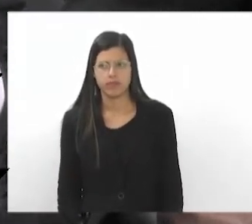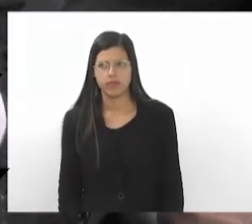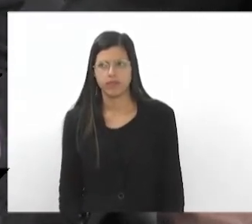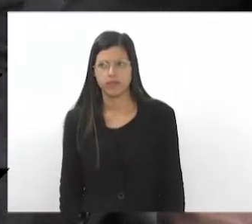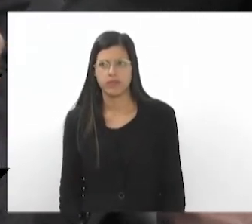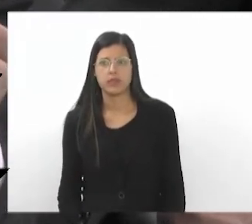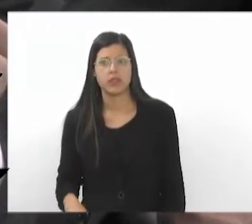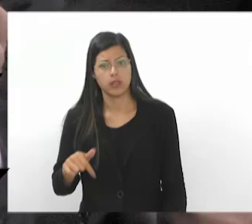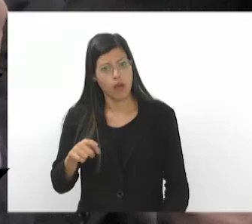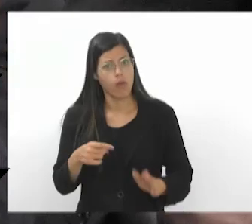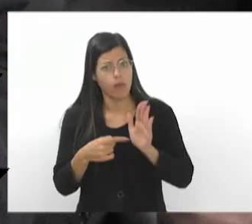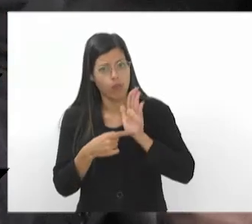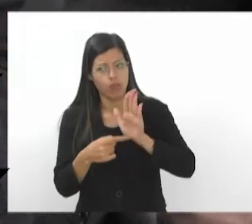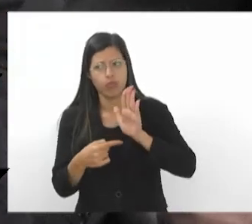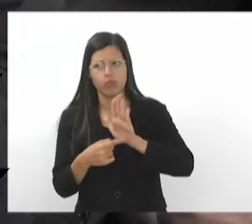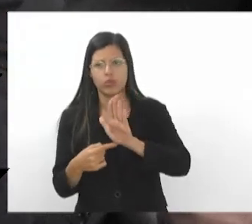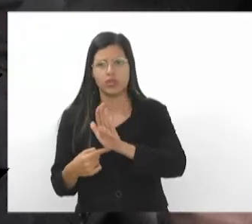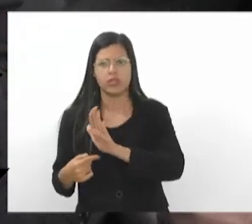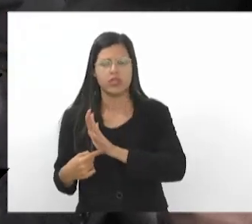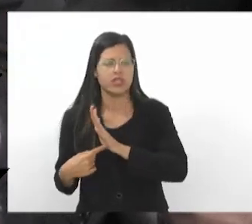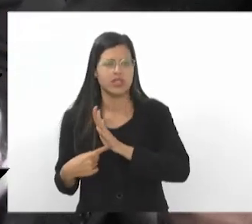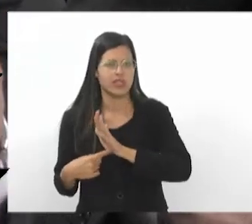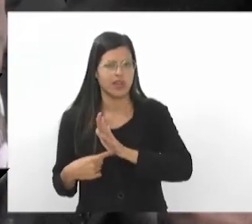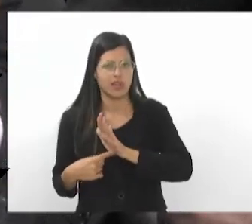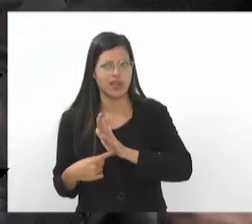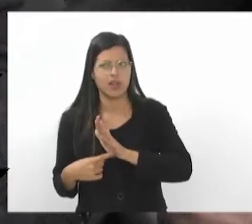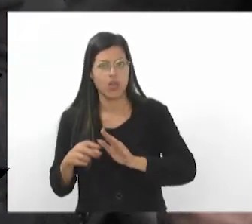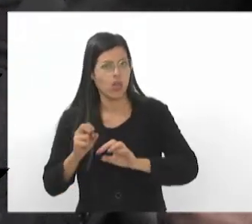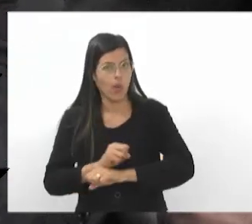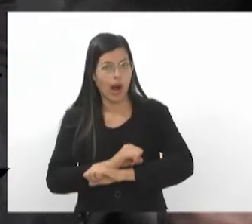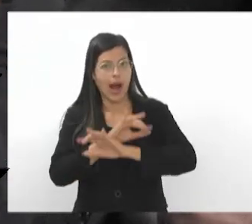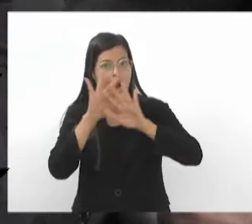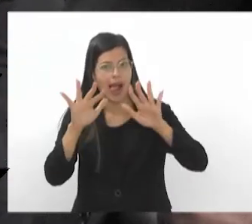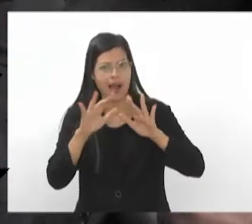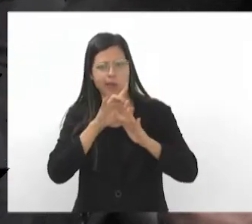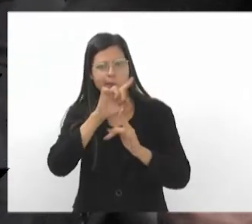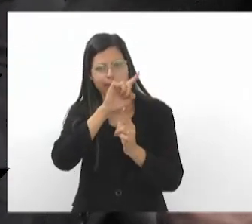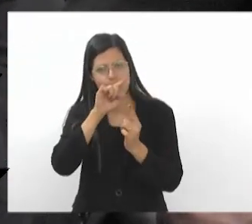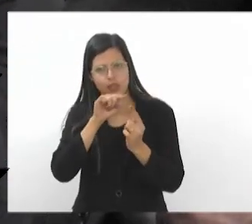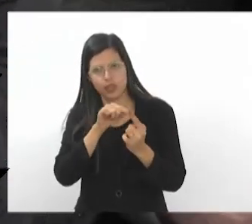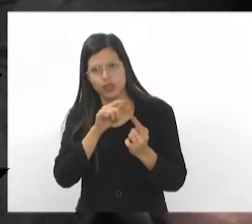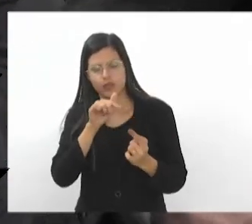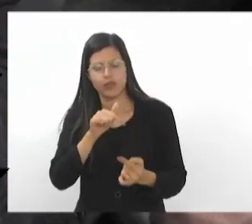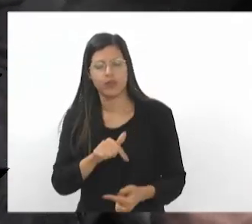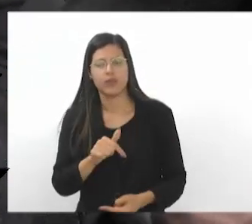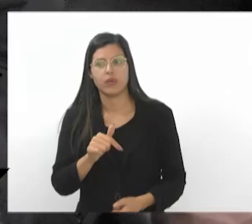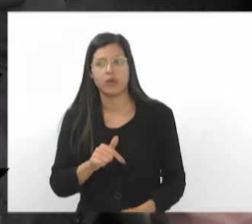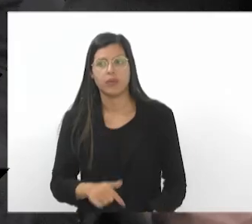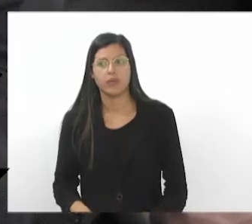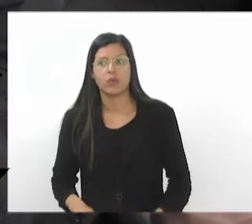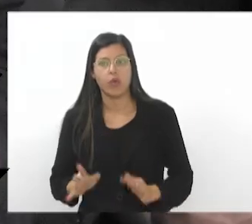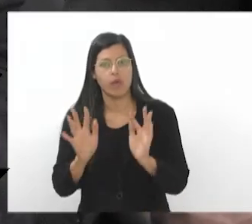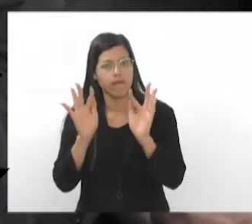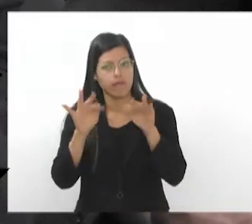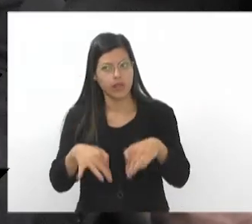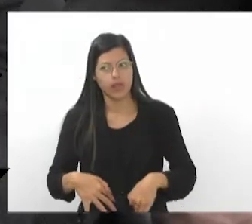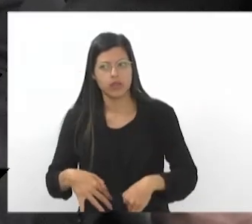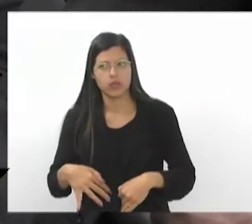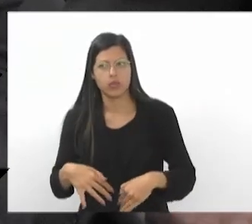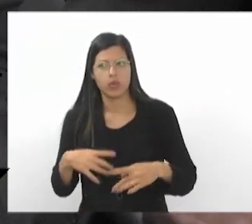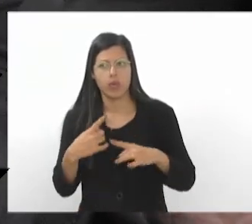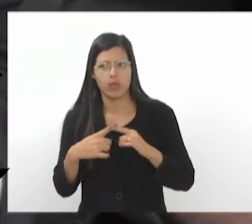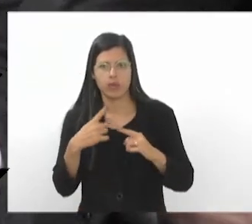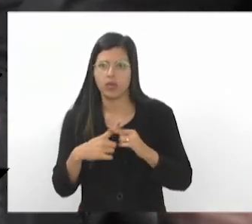paulativamente desmascarado, né, de forma muito objetiva. Então, quando isso se encerra, a partir de uma